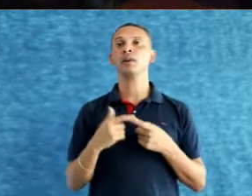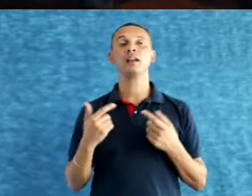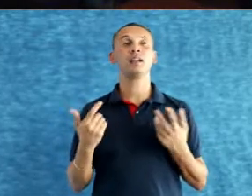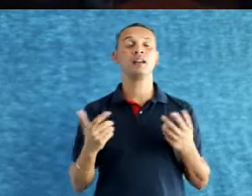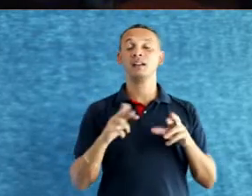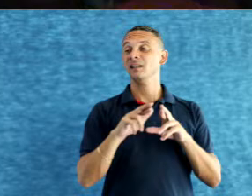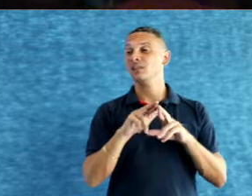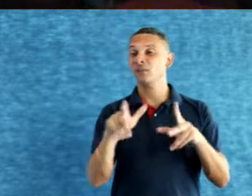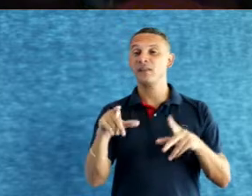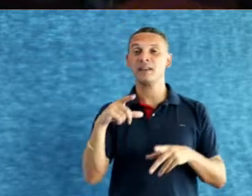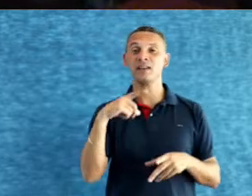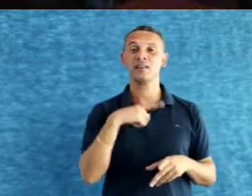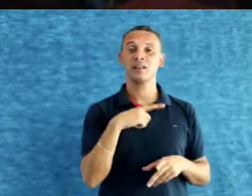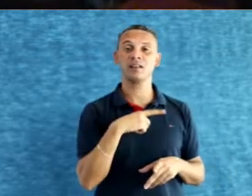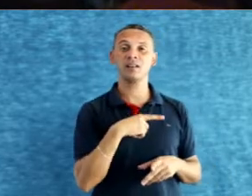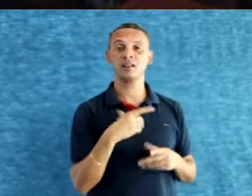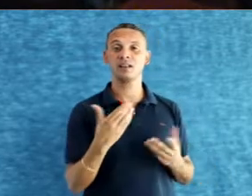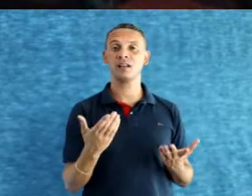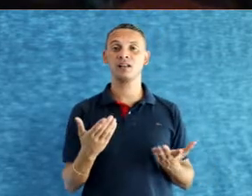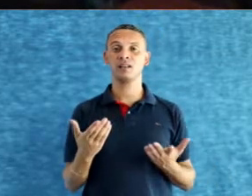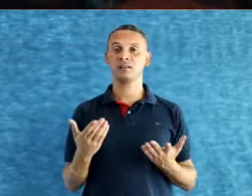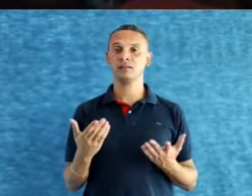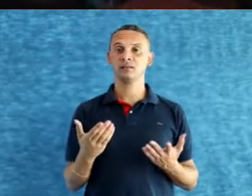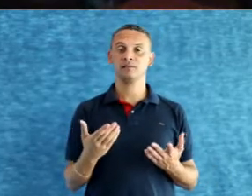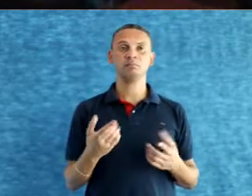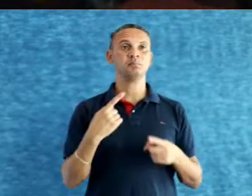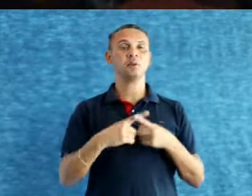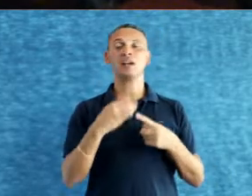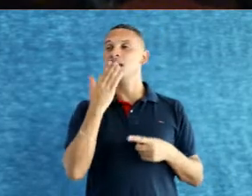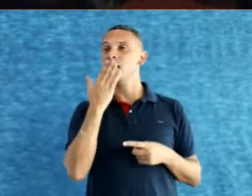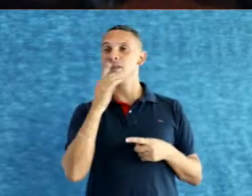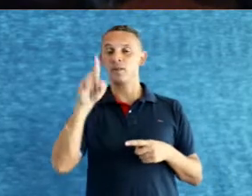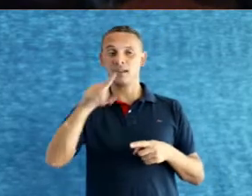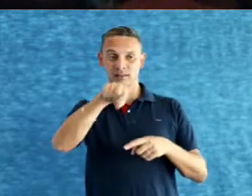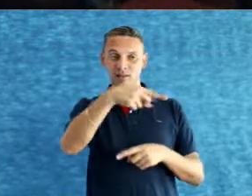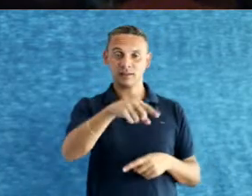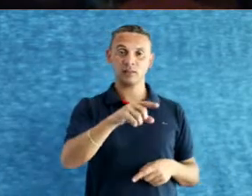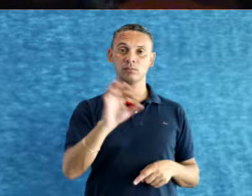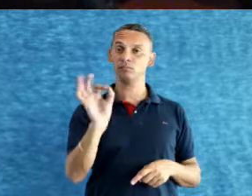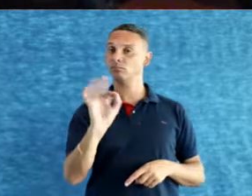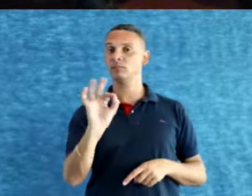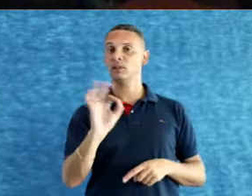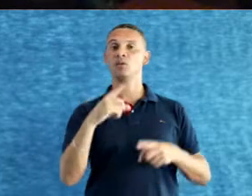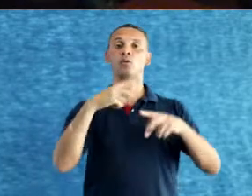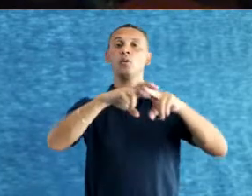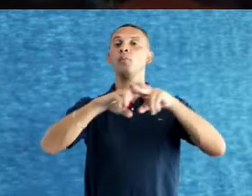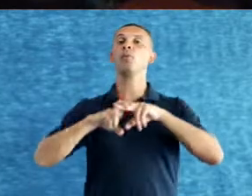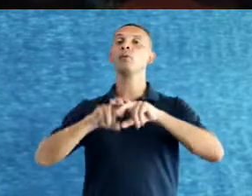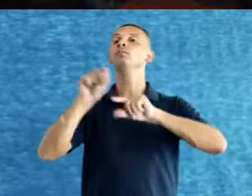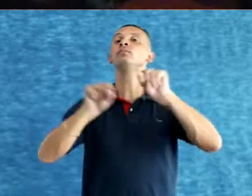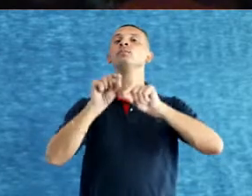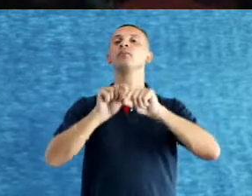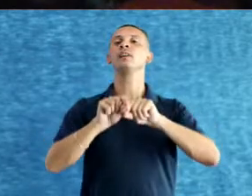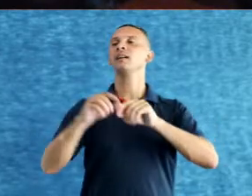que a coisa... Ela morava na corte, o tempo estava meio, sabe, pesado para ela ali. Há